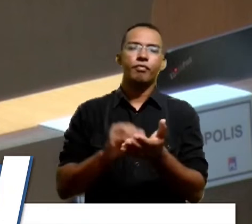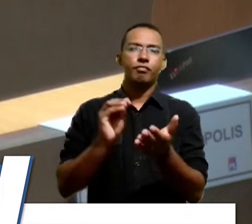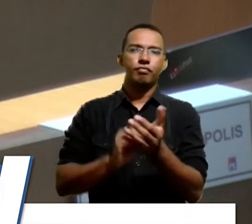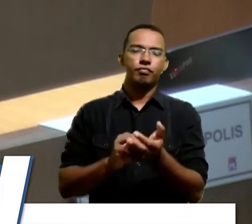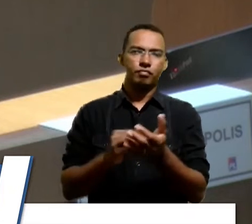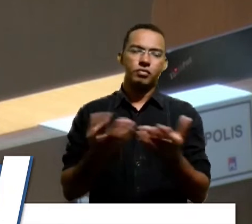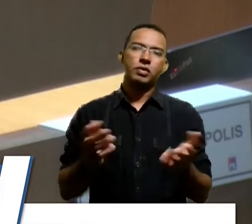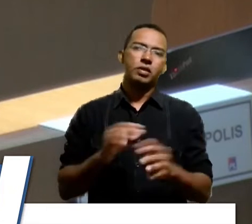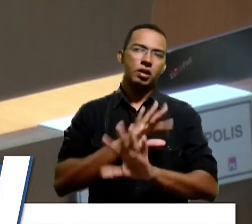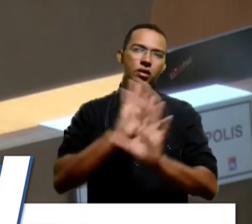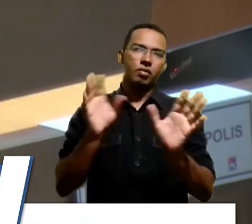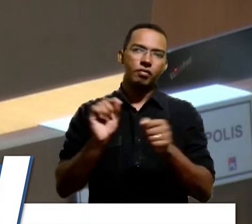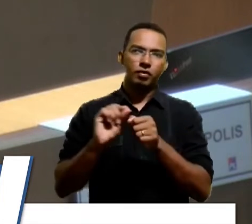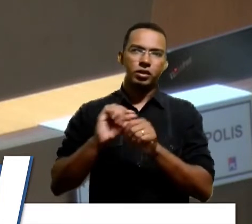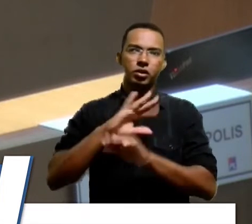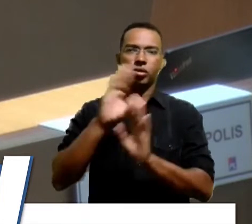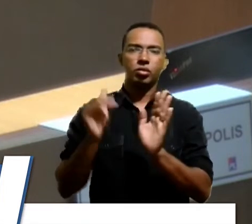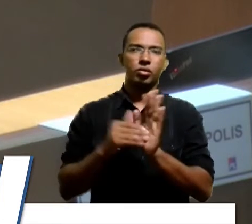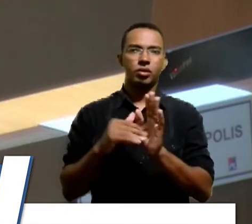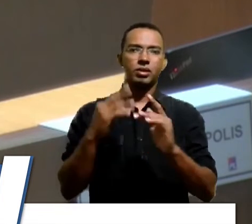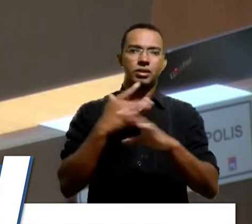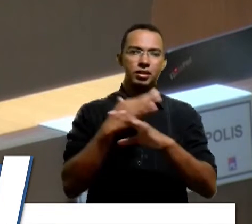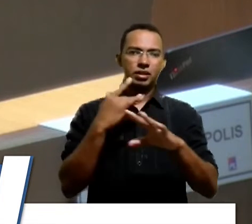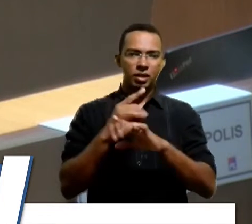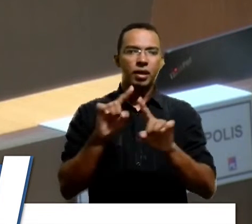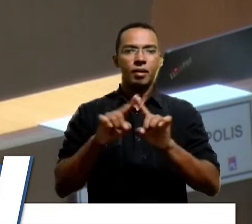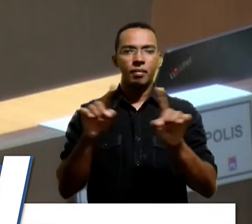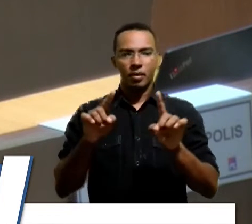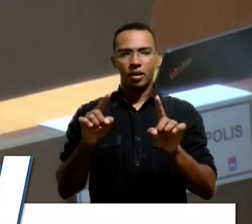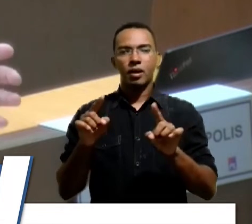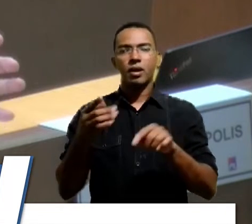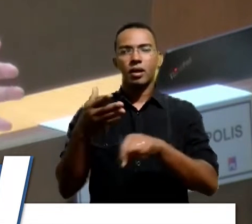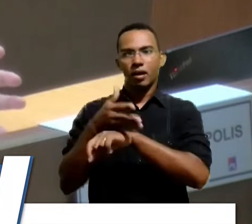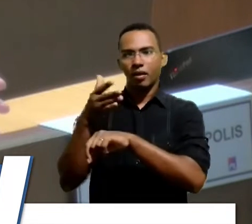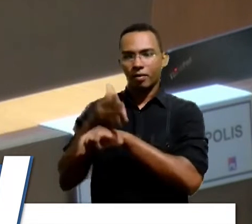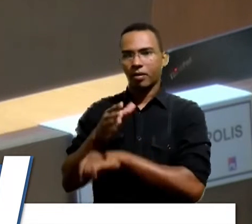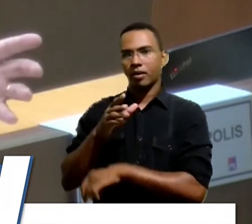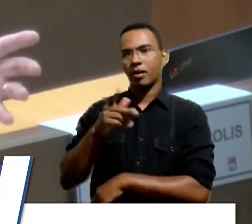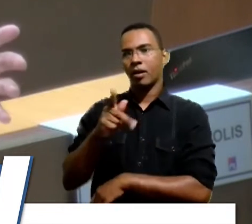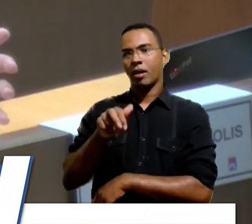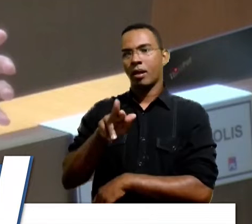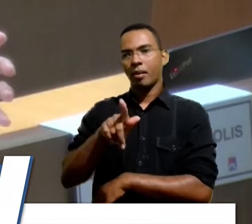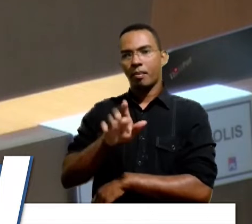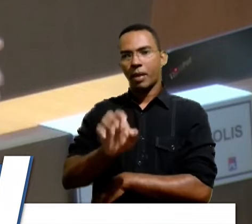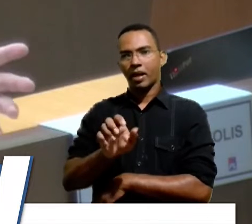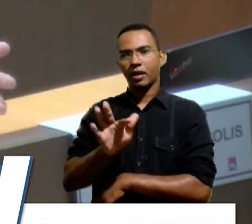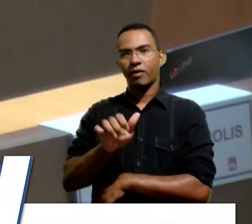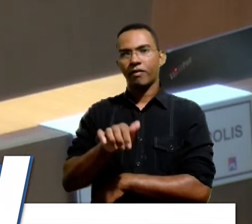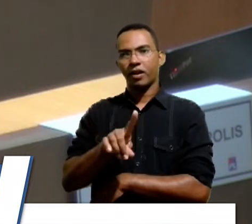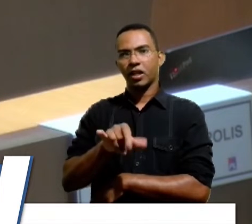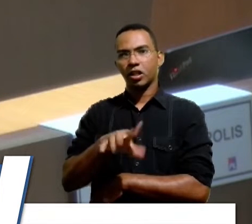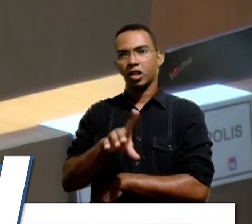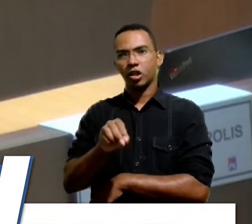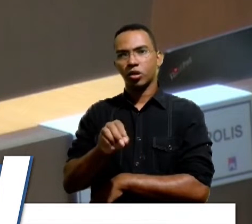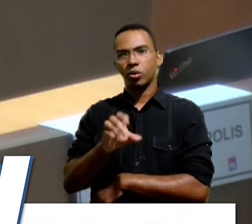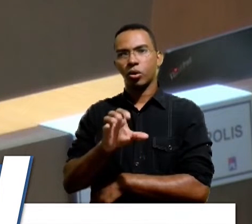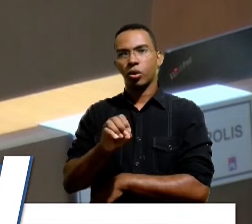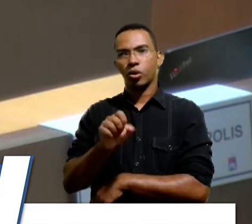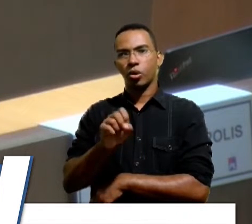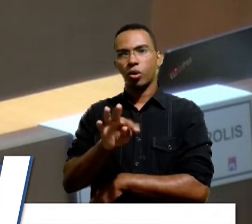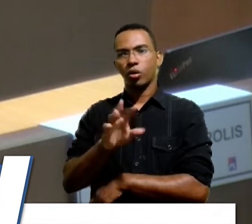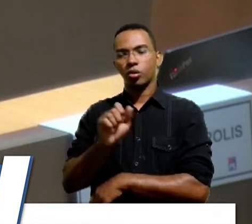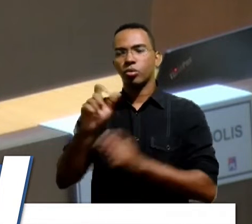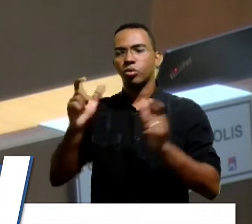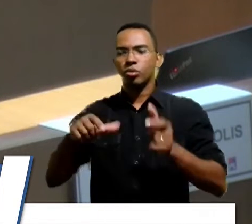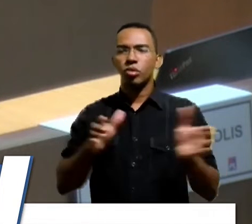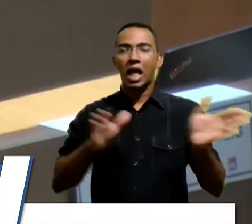tem como ele fazer na cidade inteira, mas sempre as festas são reunidas no Parque Fernando Costa. Eu acho que não é fazer em todo o bairro, mas fazer num local que tem acesso